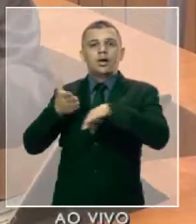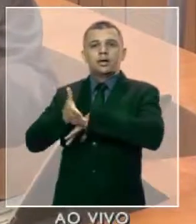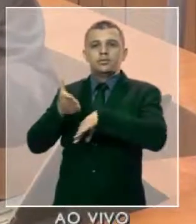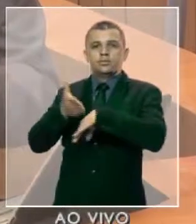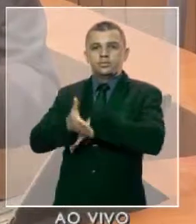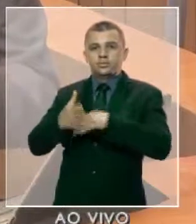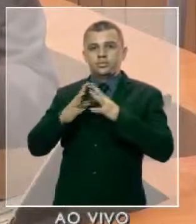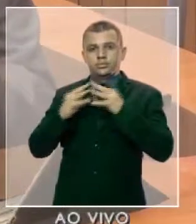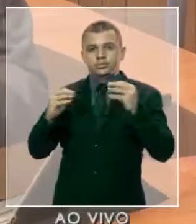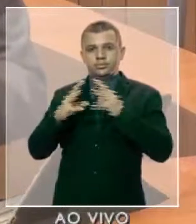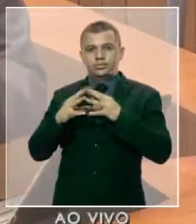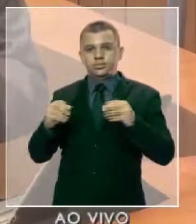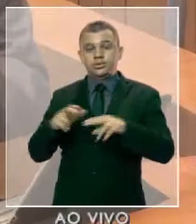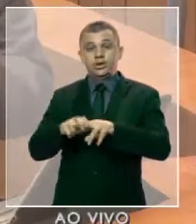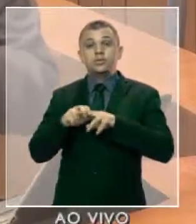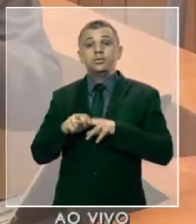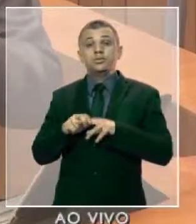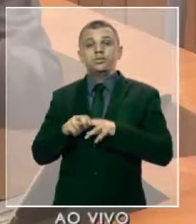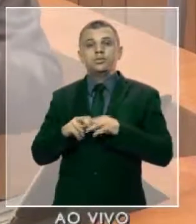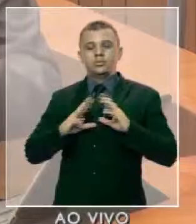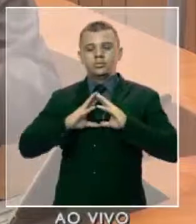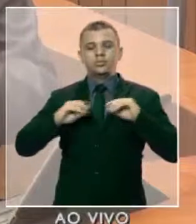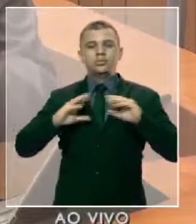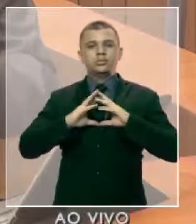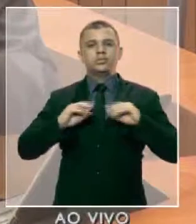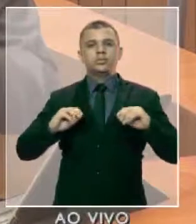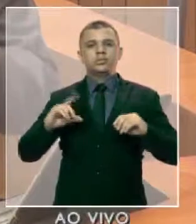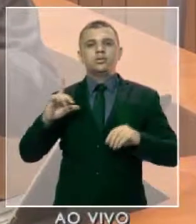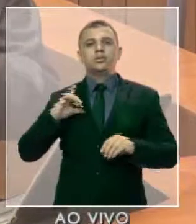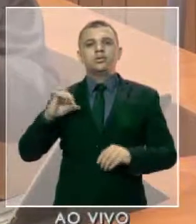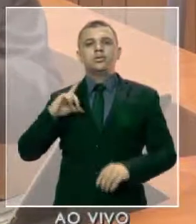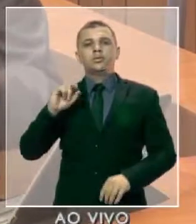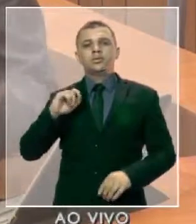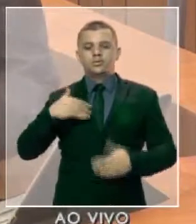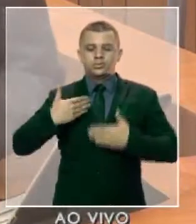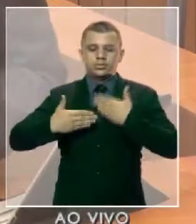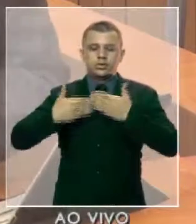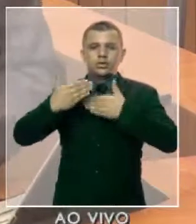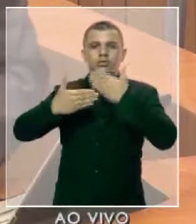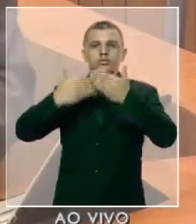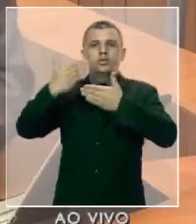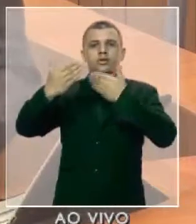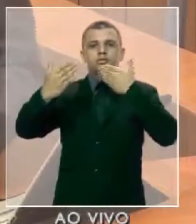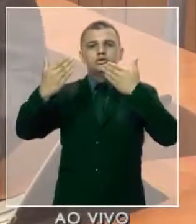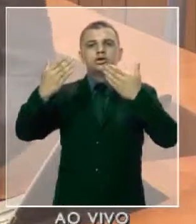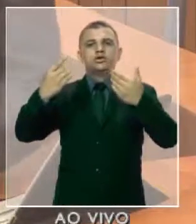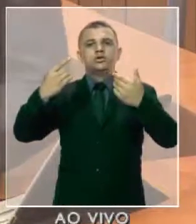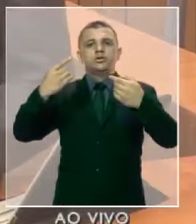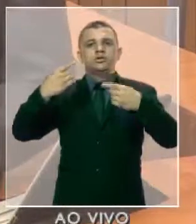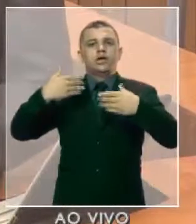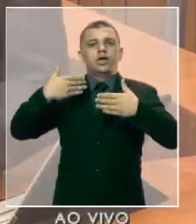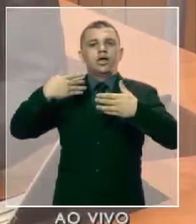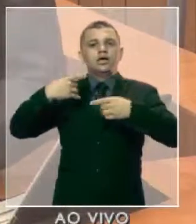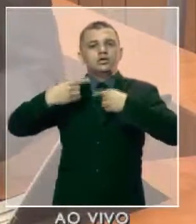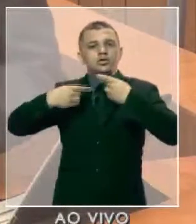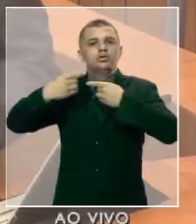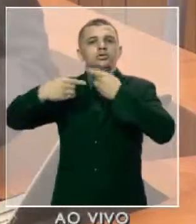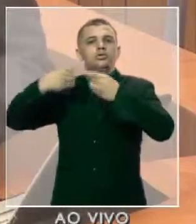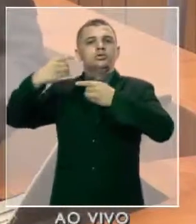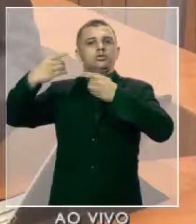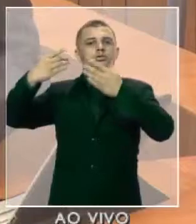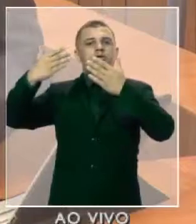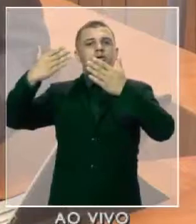porque este espírito ele está em processo dialético. E nesse processo dialético, aqui hoje